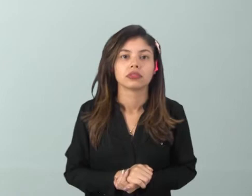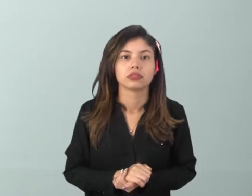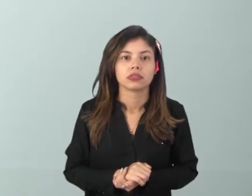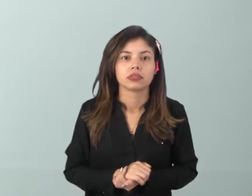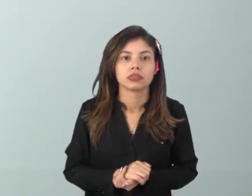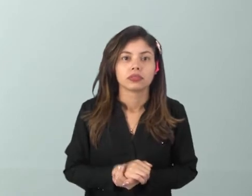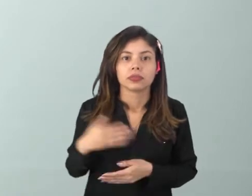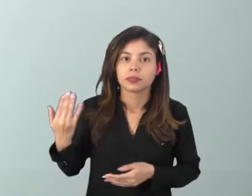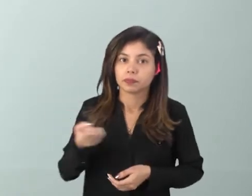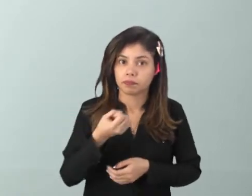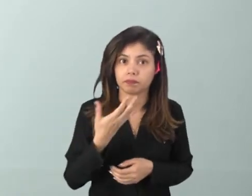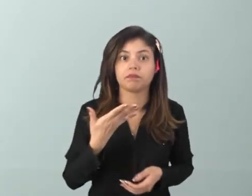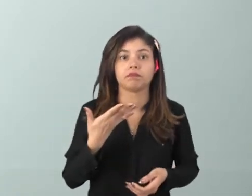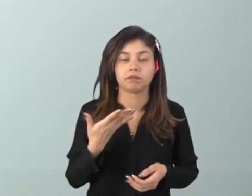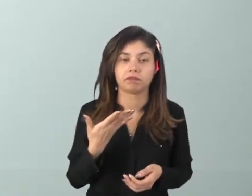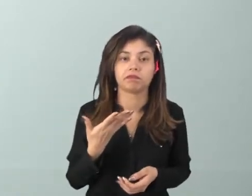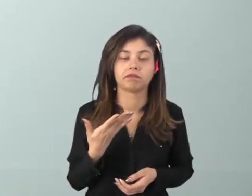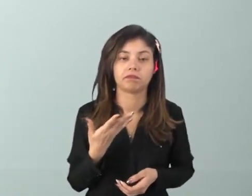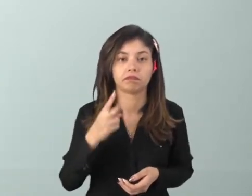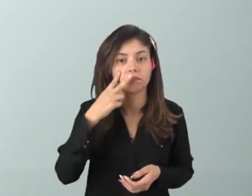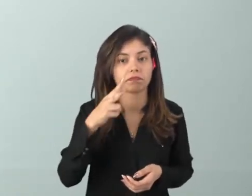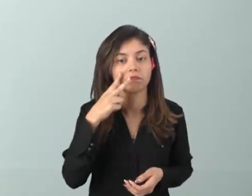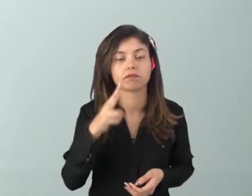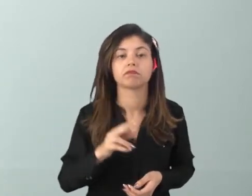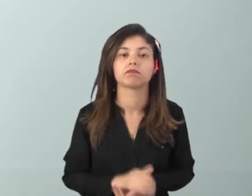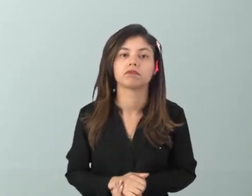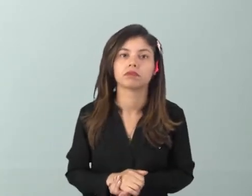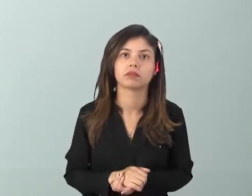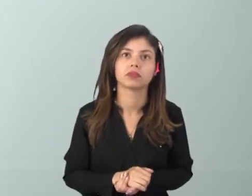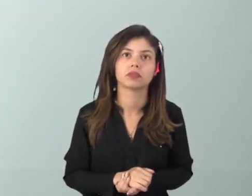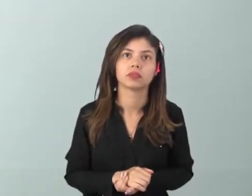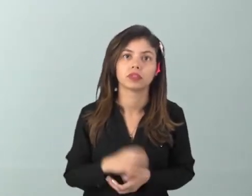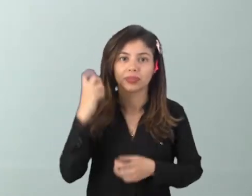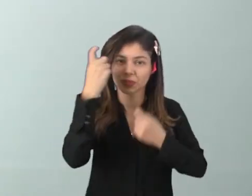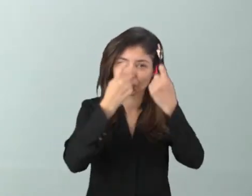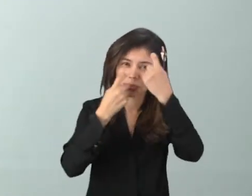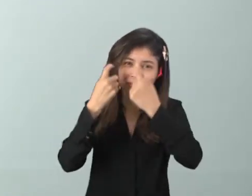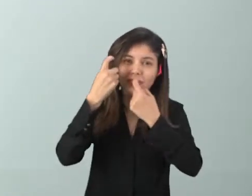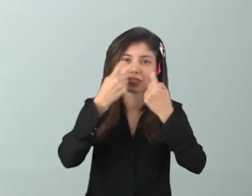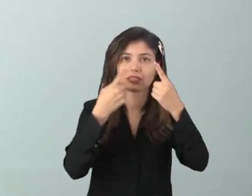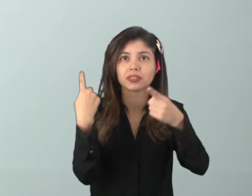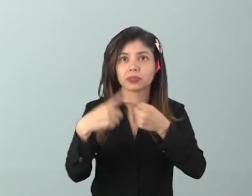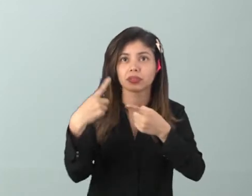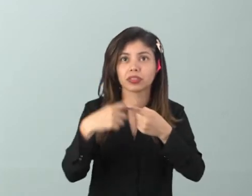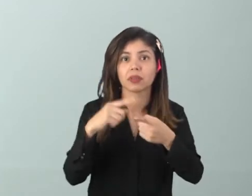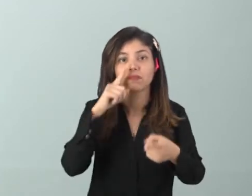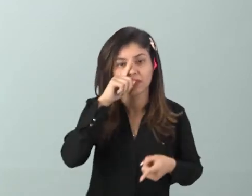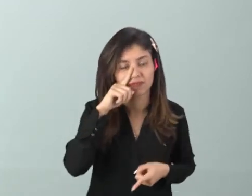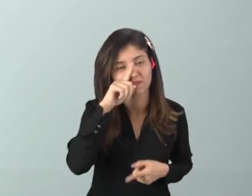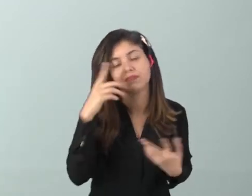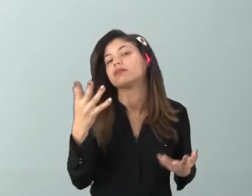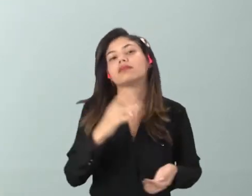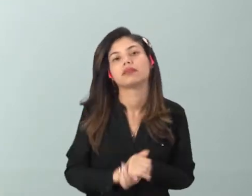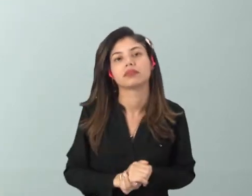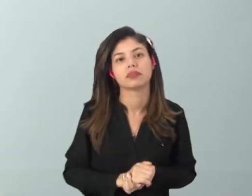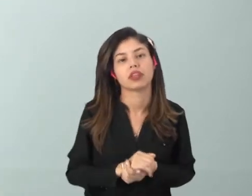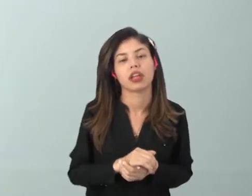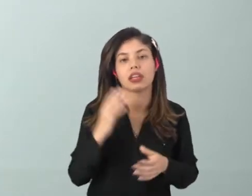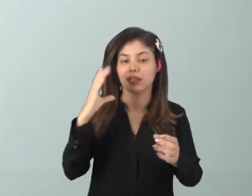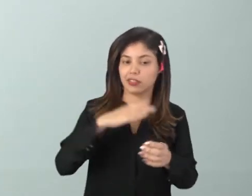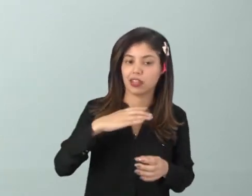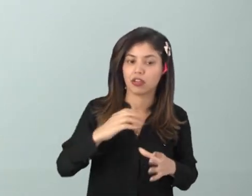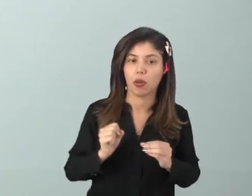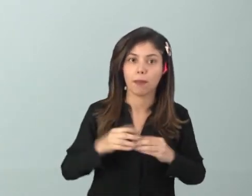energia, ele é visto com bastante preocupação, tá? Porque ele é muito perigoso, né? Lembra lá de Chernobyl,